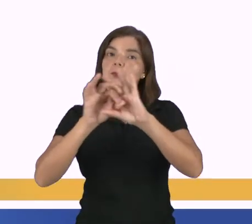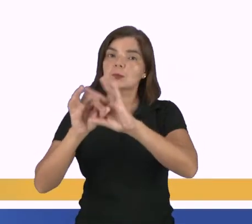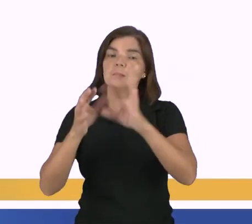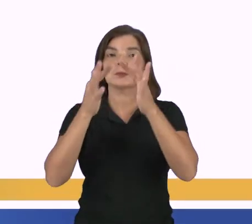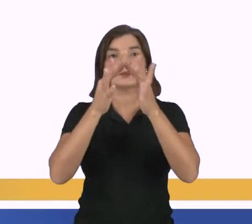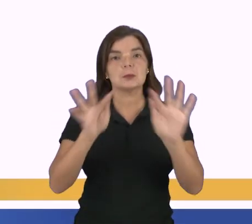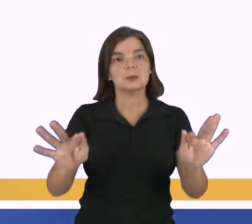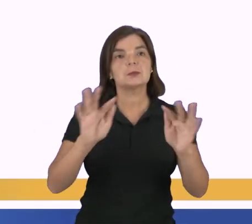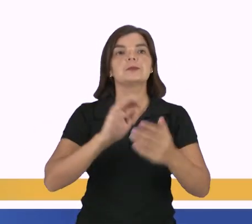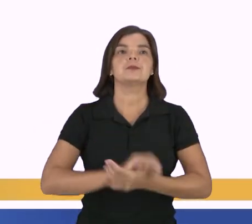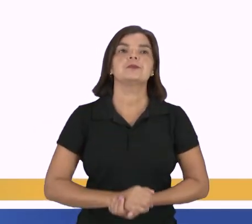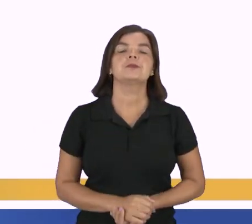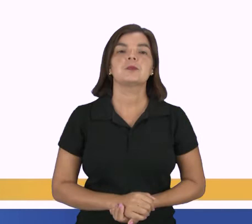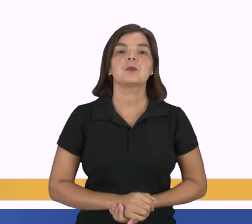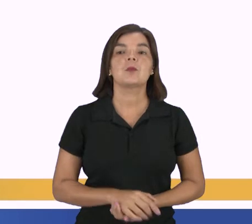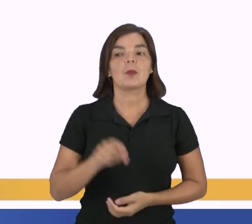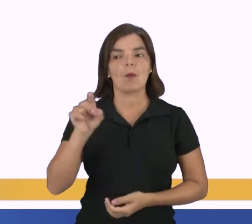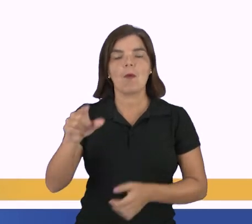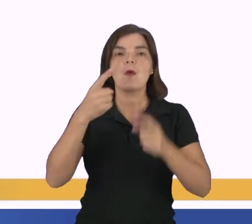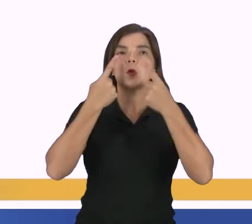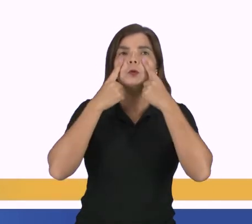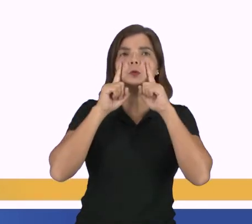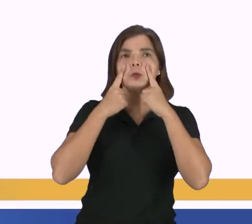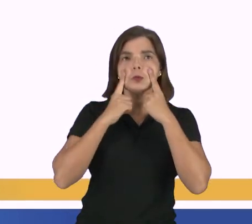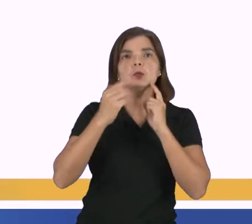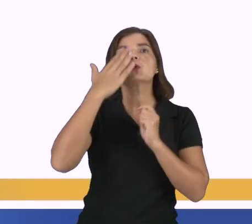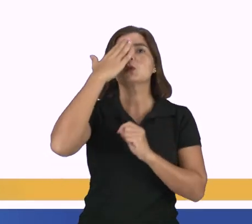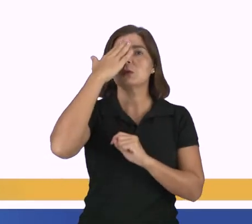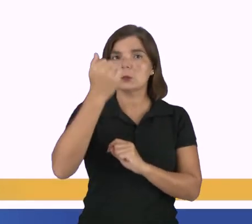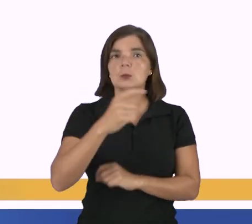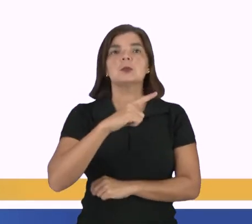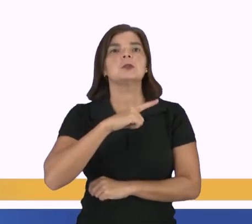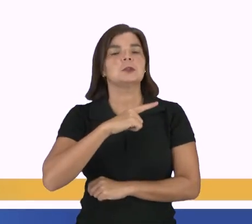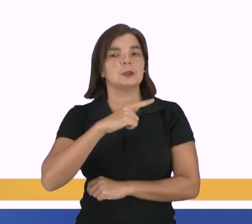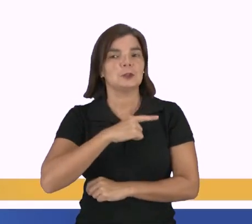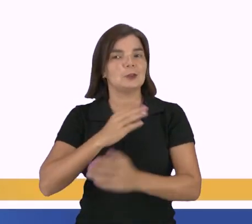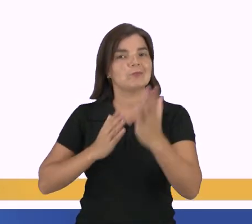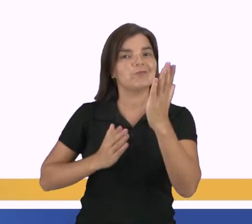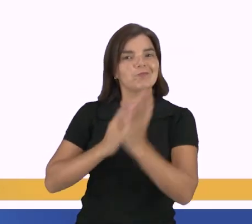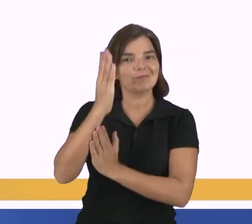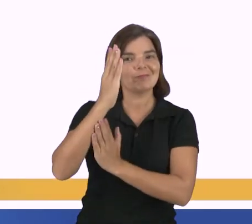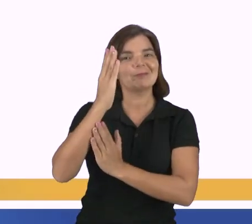frase. Ele chorou quando soube que havia sido